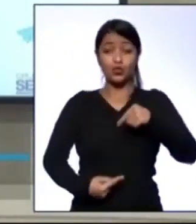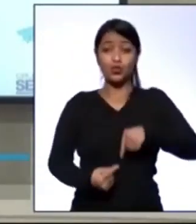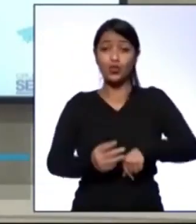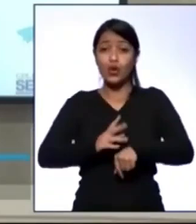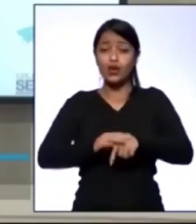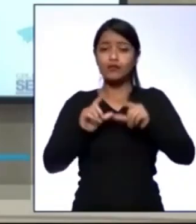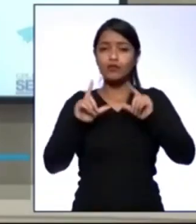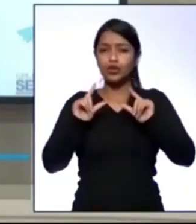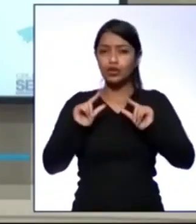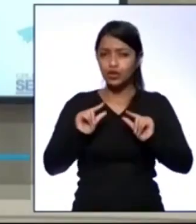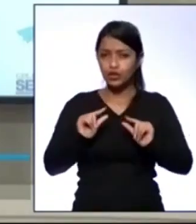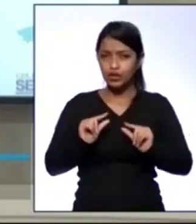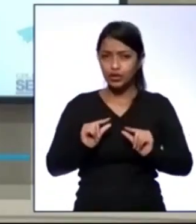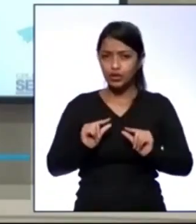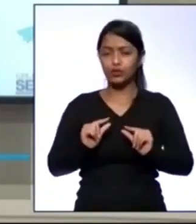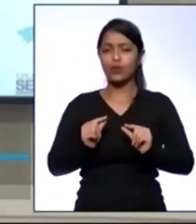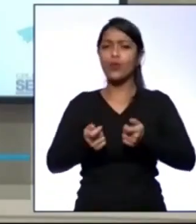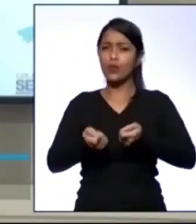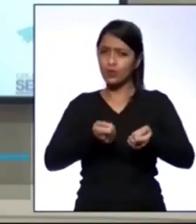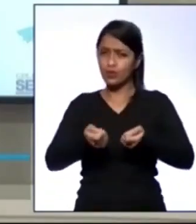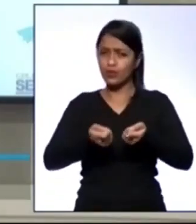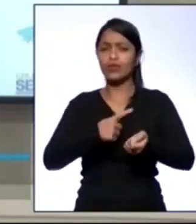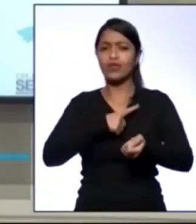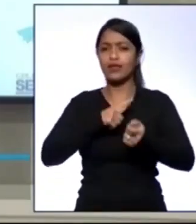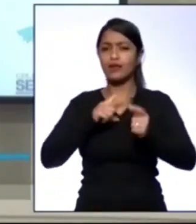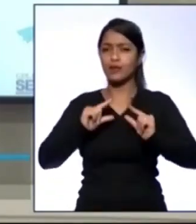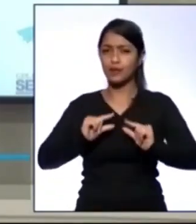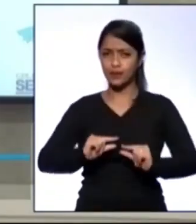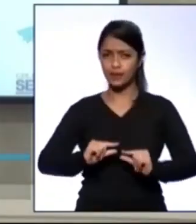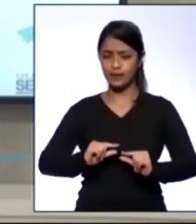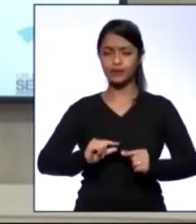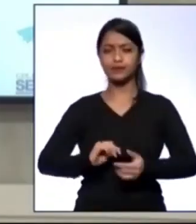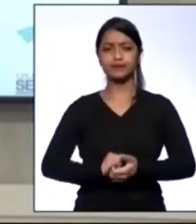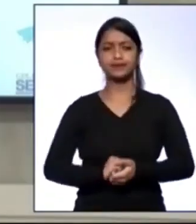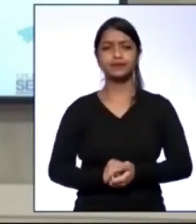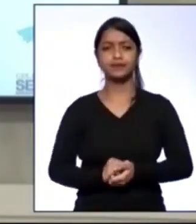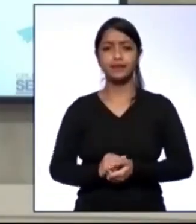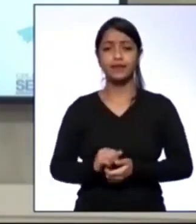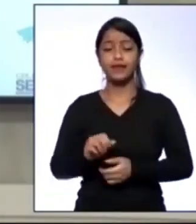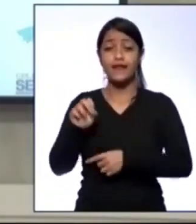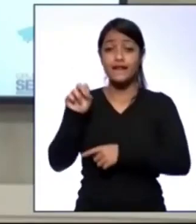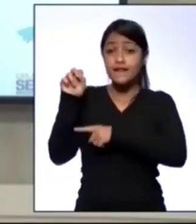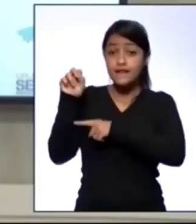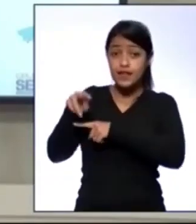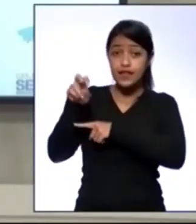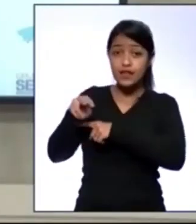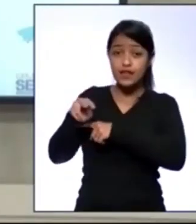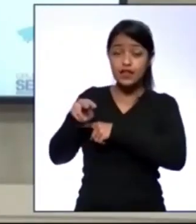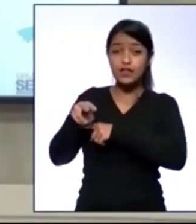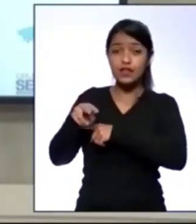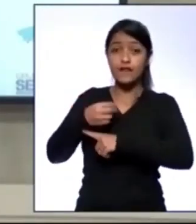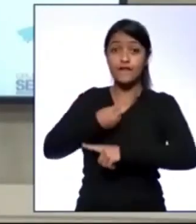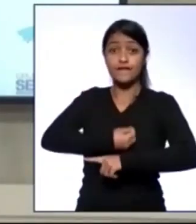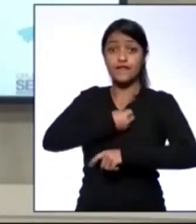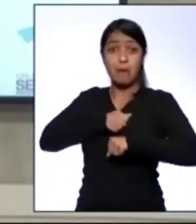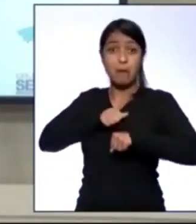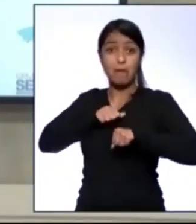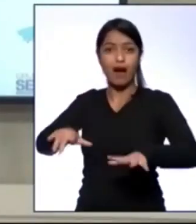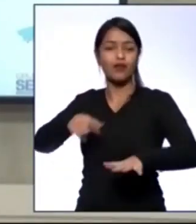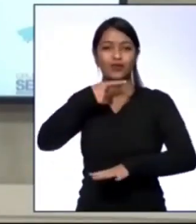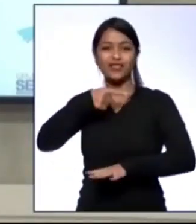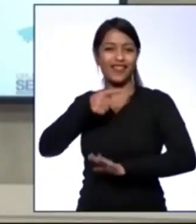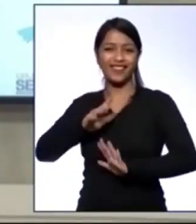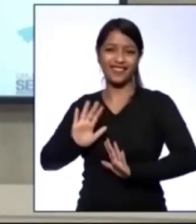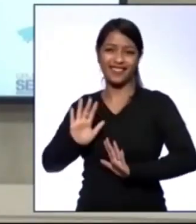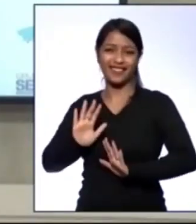ela é controlada. A dose, o vírus normalmente está inativado. Se ele não